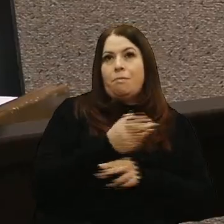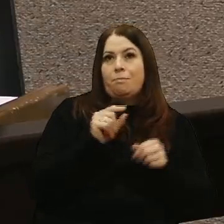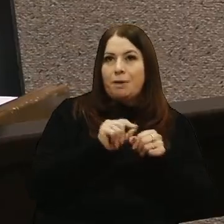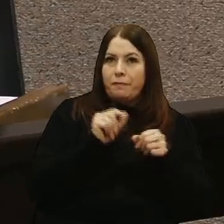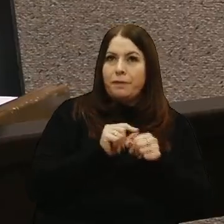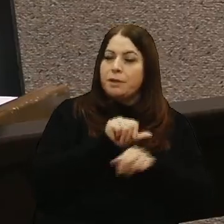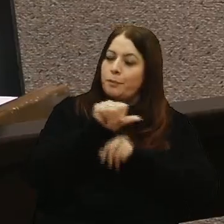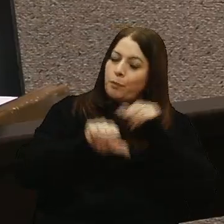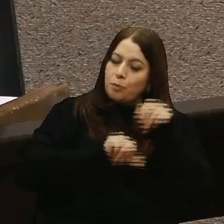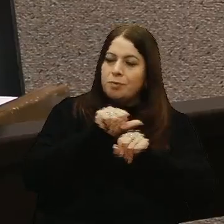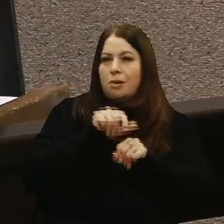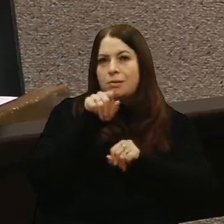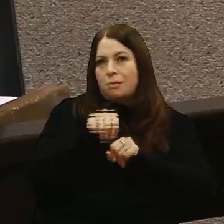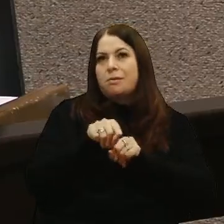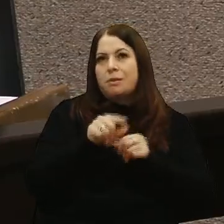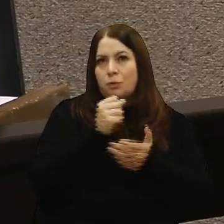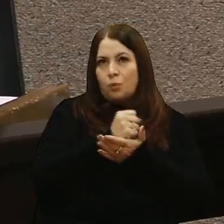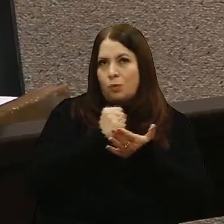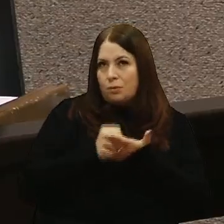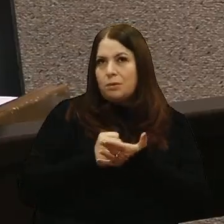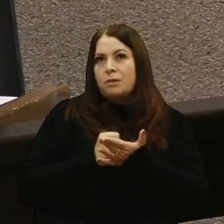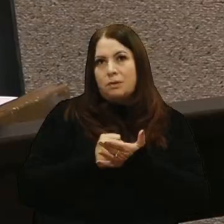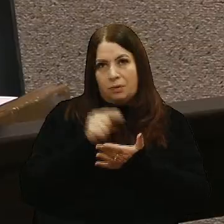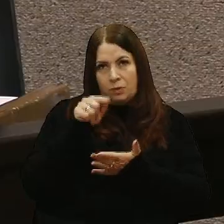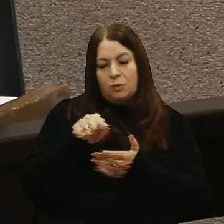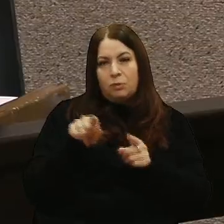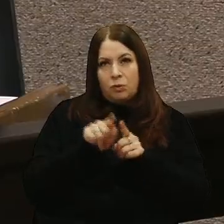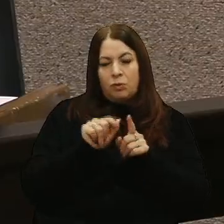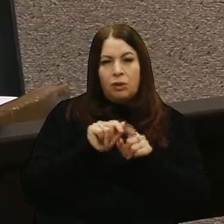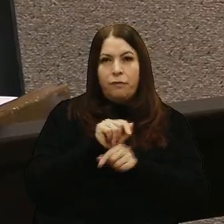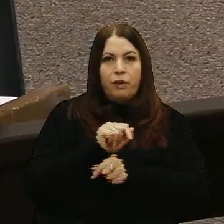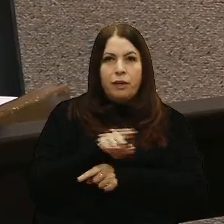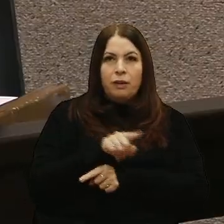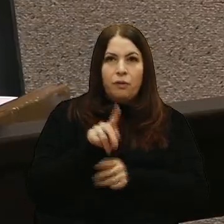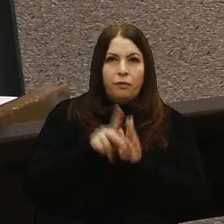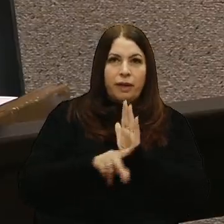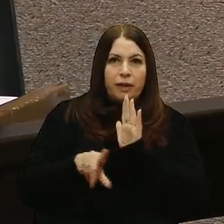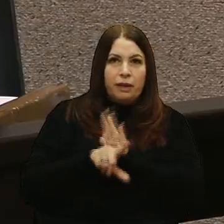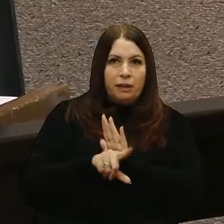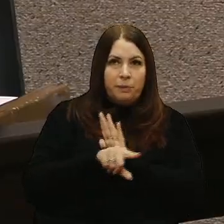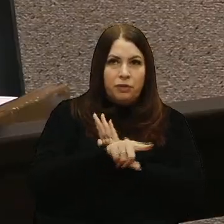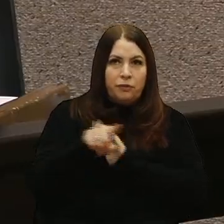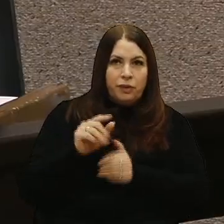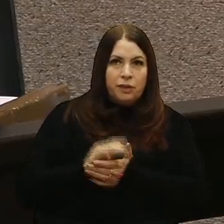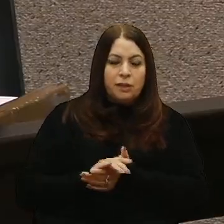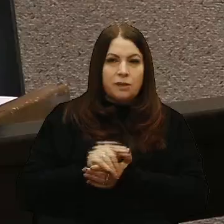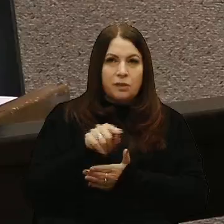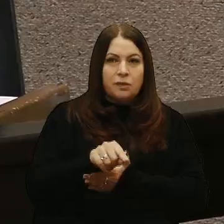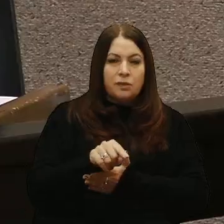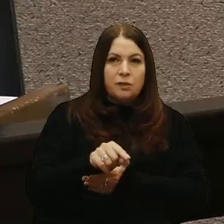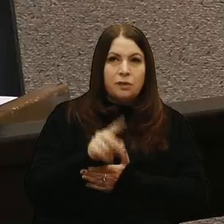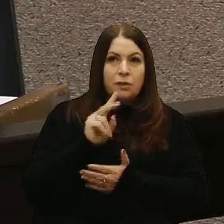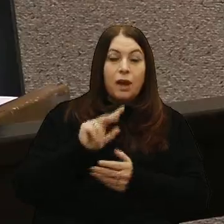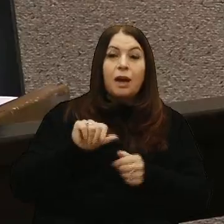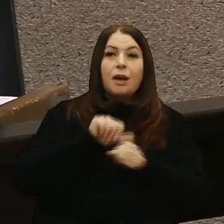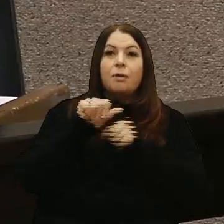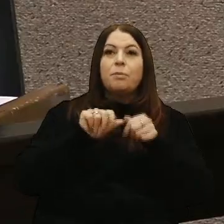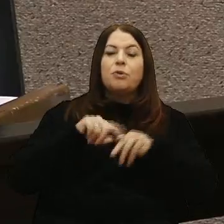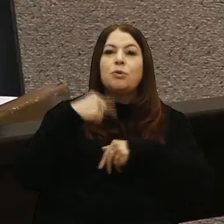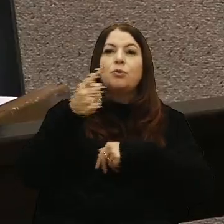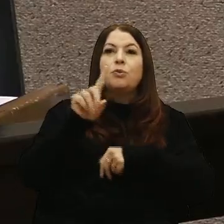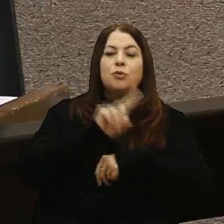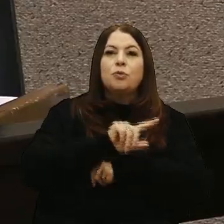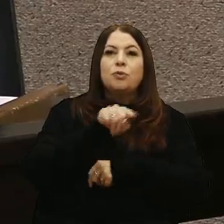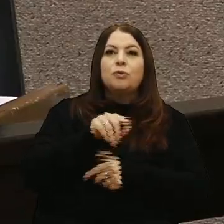fazer mudanças nesse contrato e isso vem através do projeto de lei. Essa questão das vistas, eu já sou